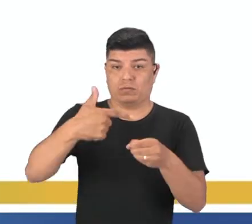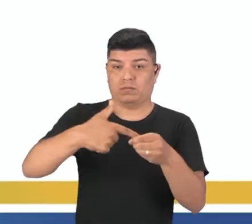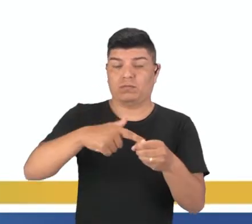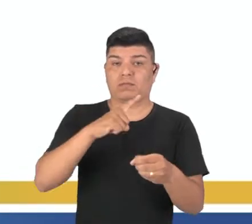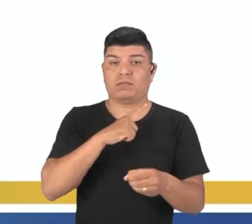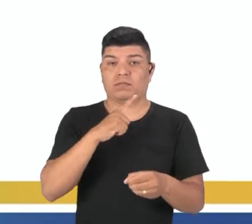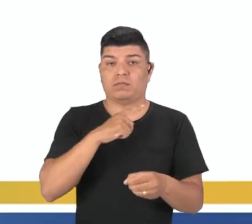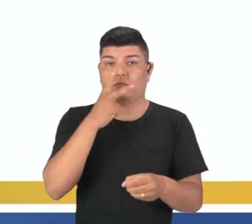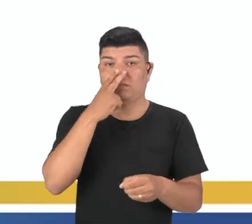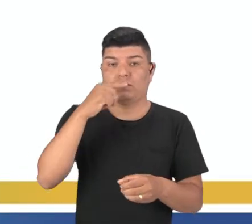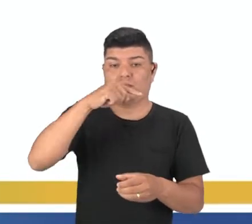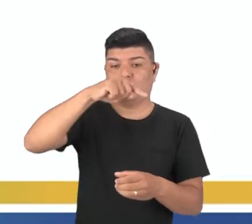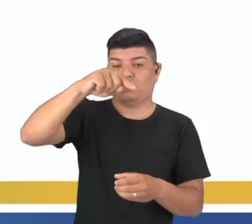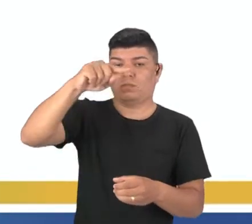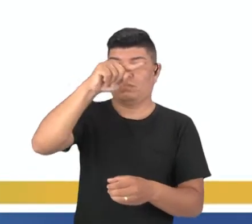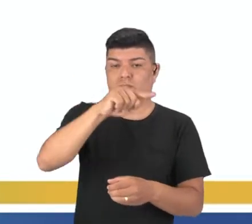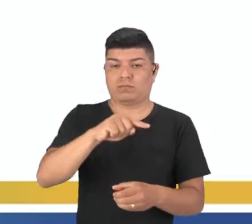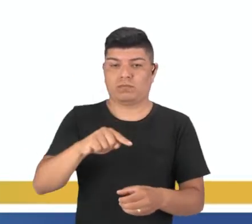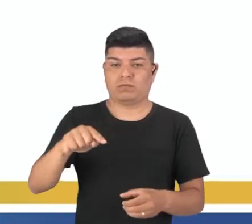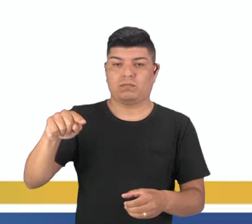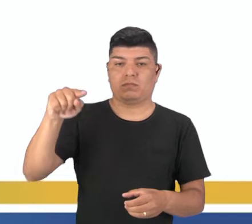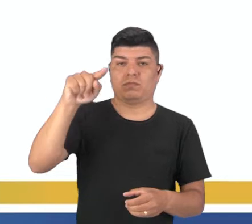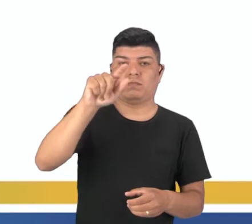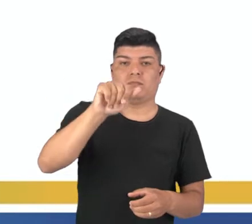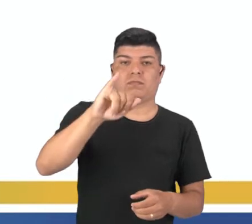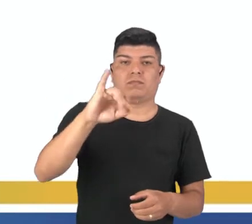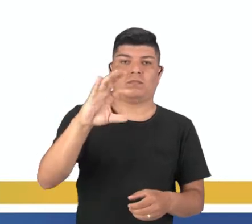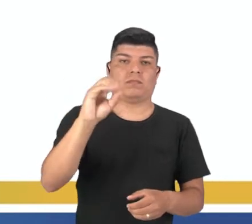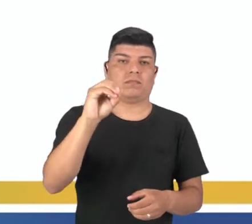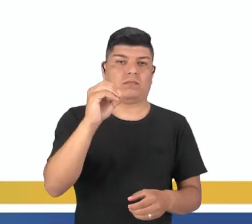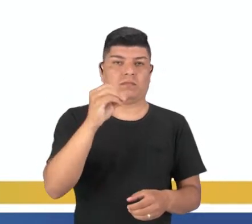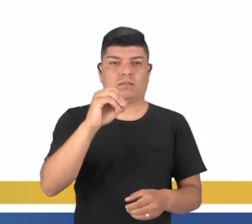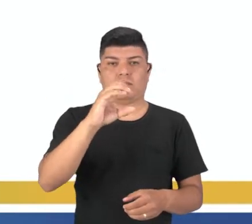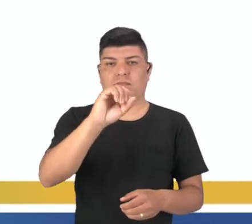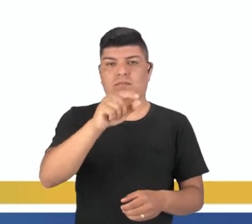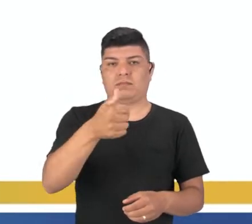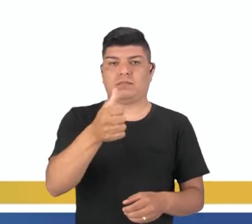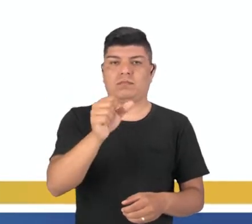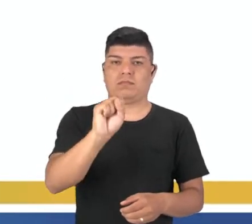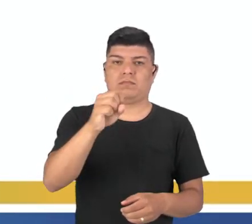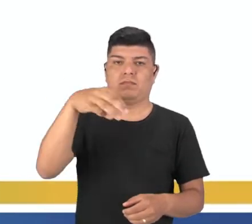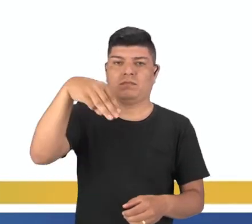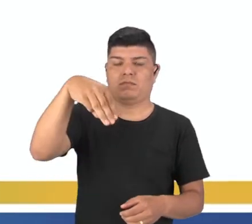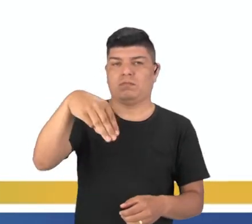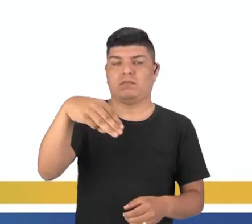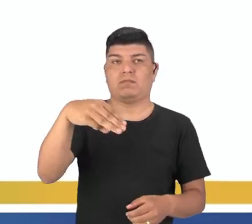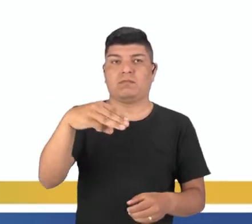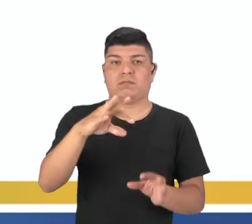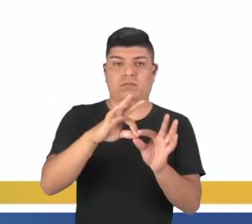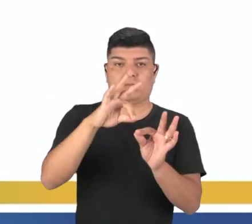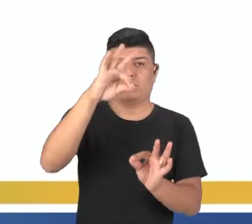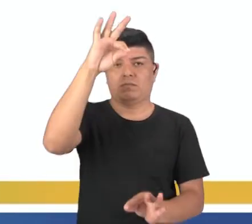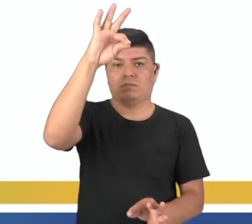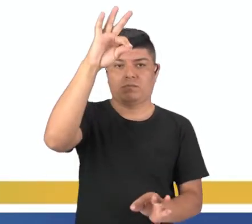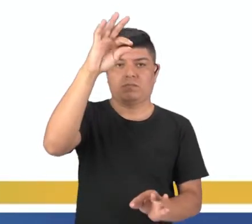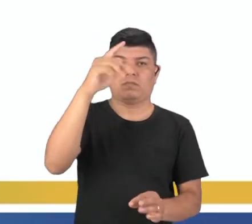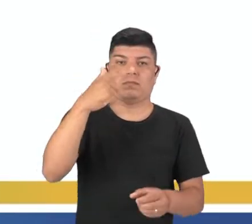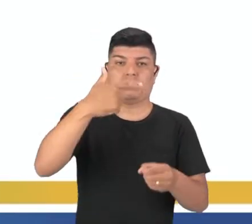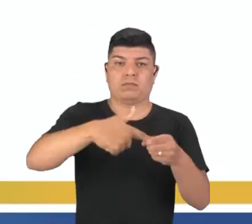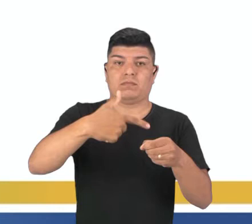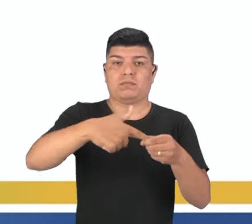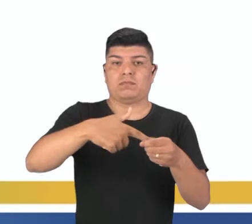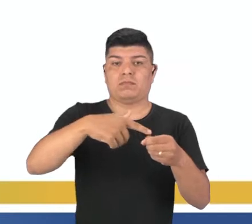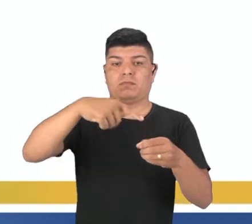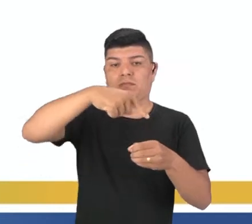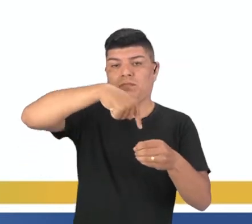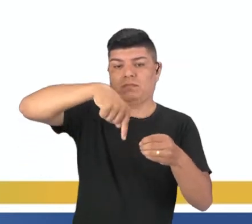combustível possui formato cilíndrico, com raio da base medindo 0,8 metros. O comprimento do tanque é